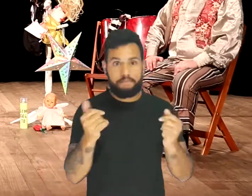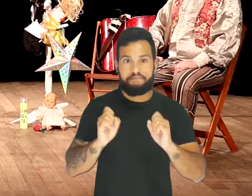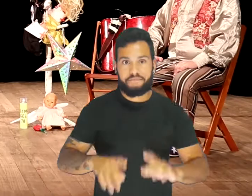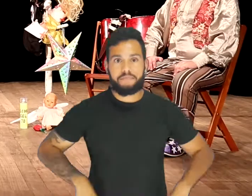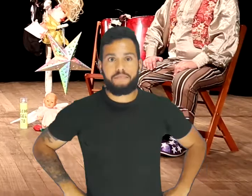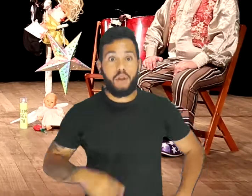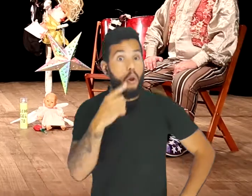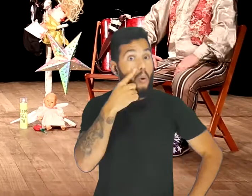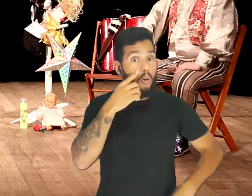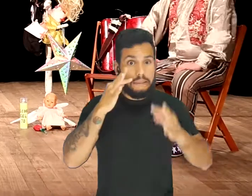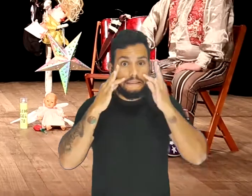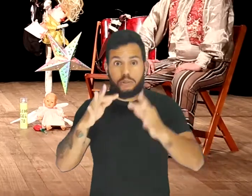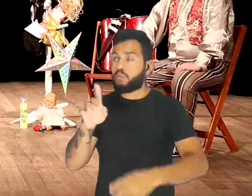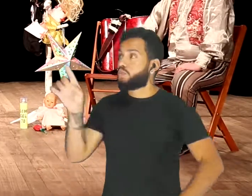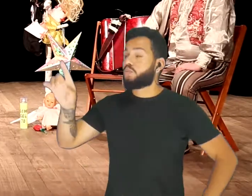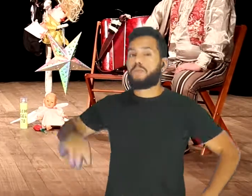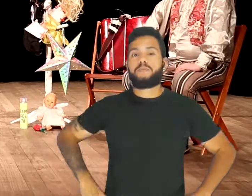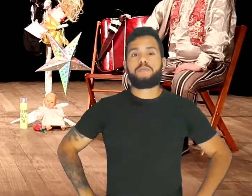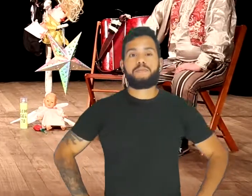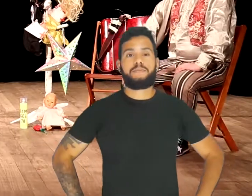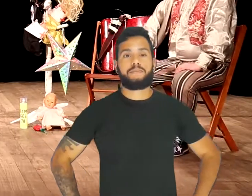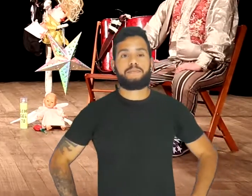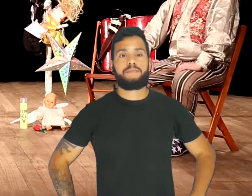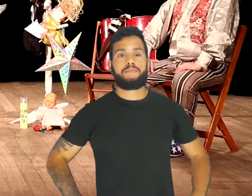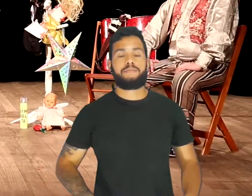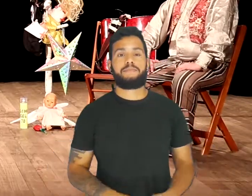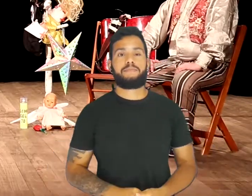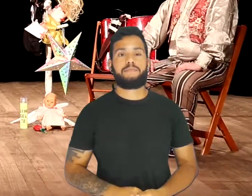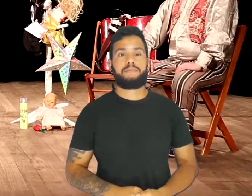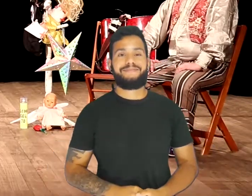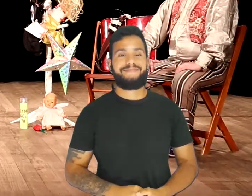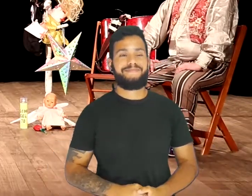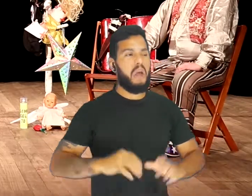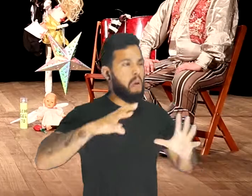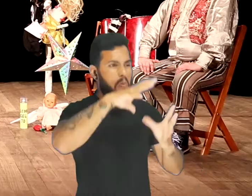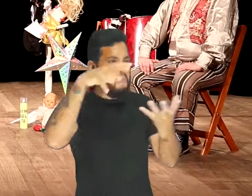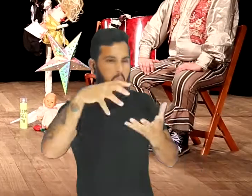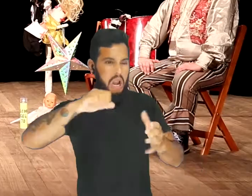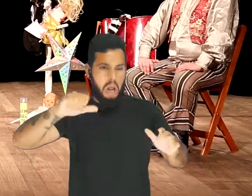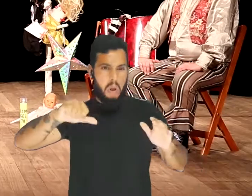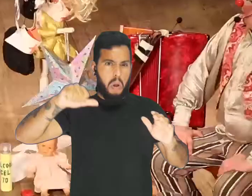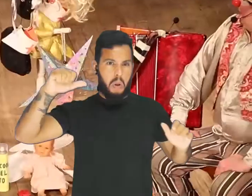uma música. Ah, pega duas. Aí tô ficando cansado. Ah. Vamos lá, deu. Comecei. Tá.